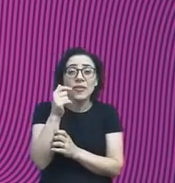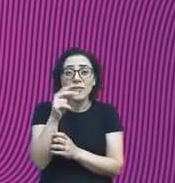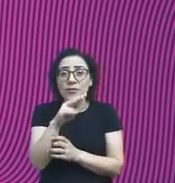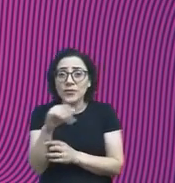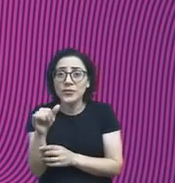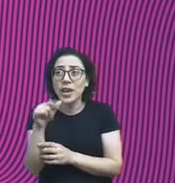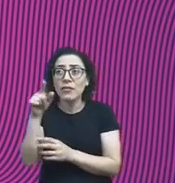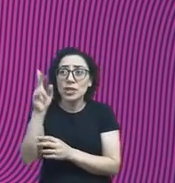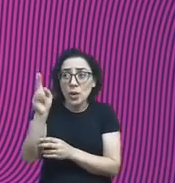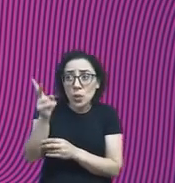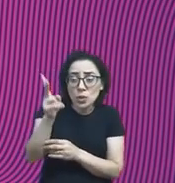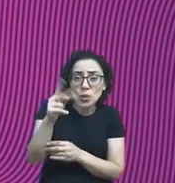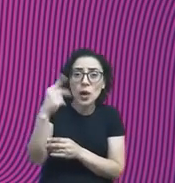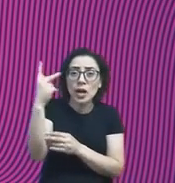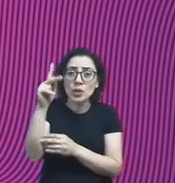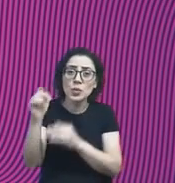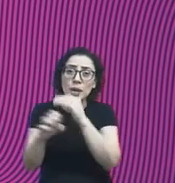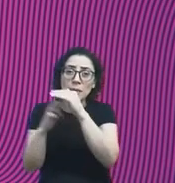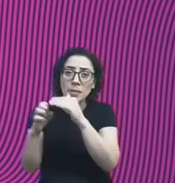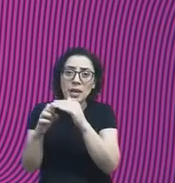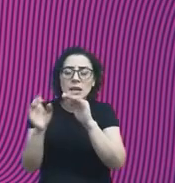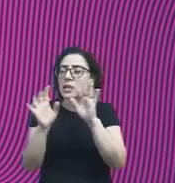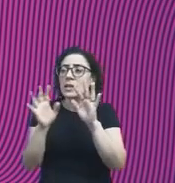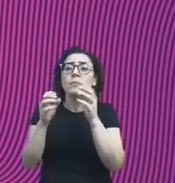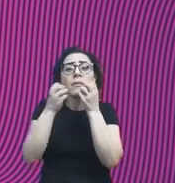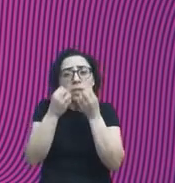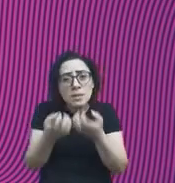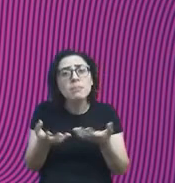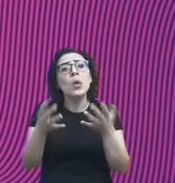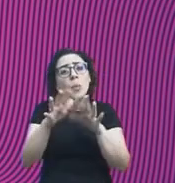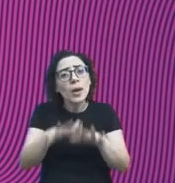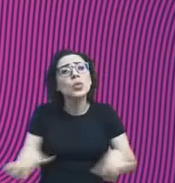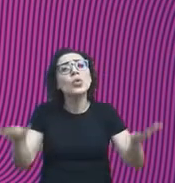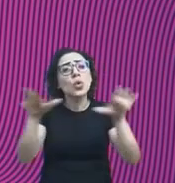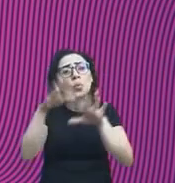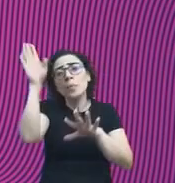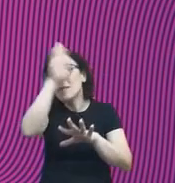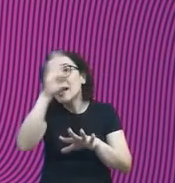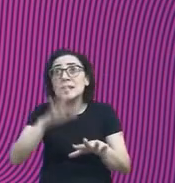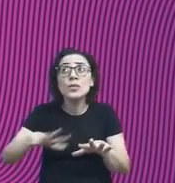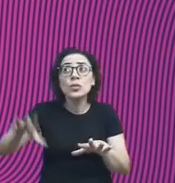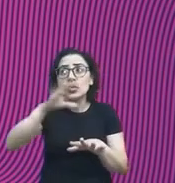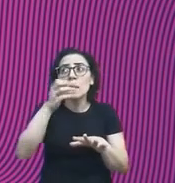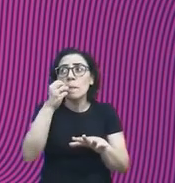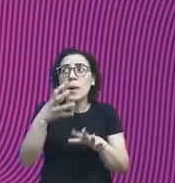para o Brasil, mas vale a pena. E tem um ponto que o Brito trouxe que eu gosto muito também.